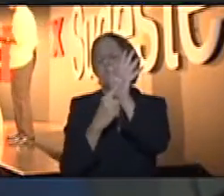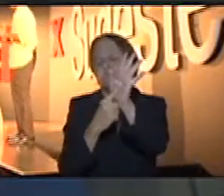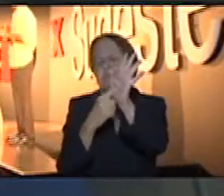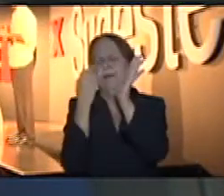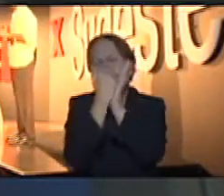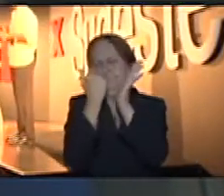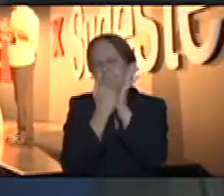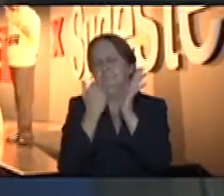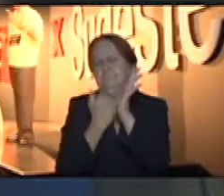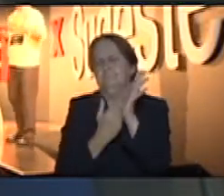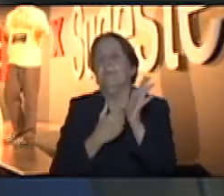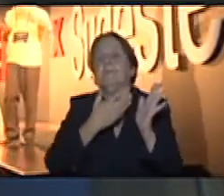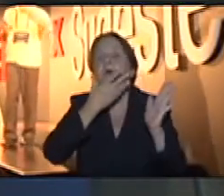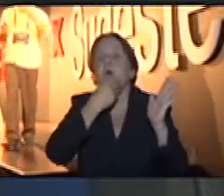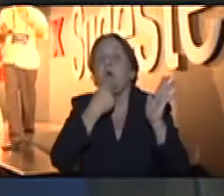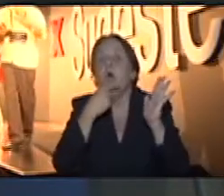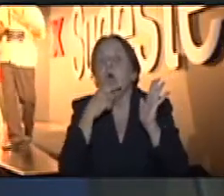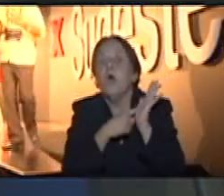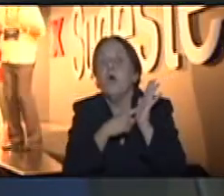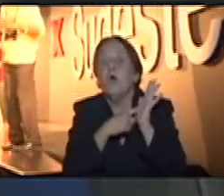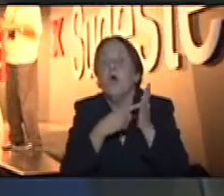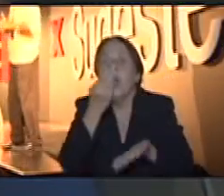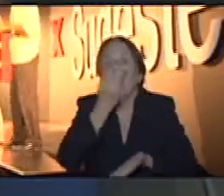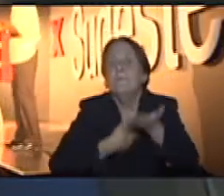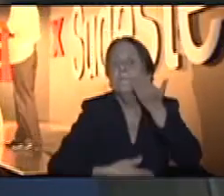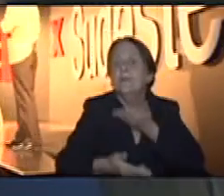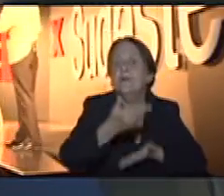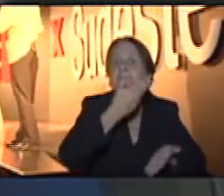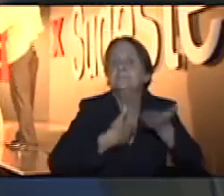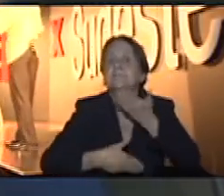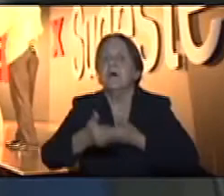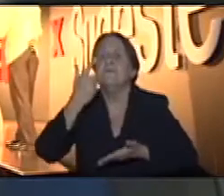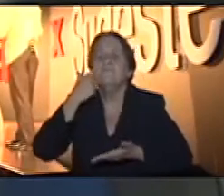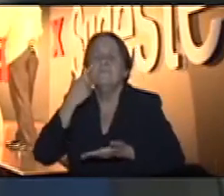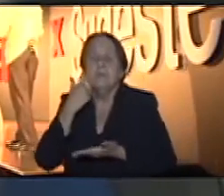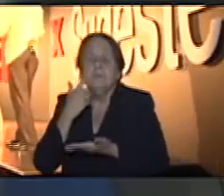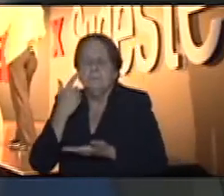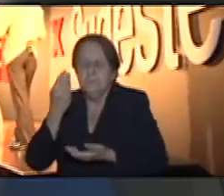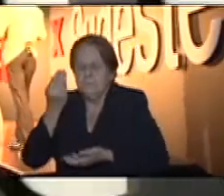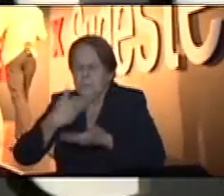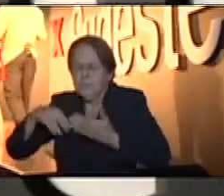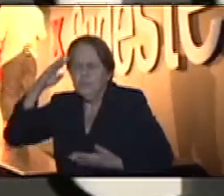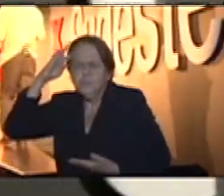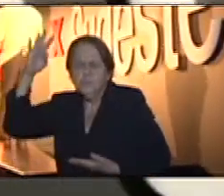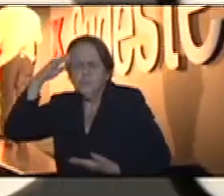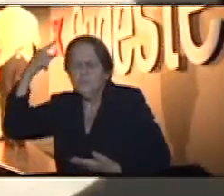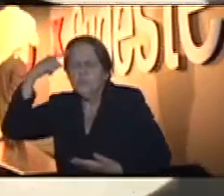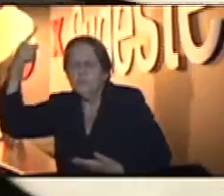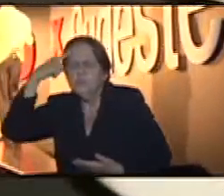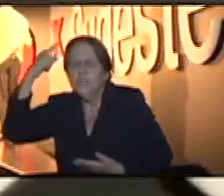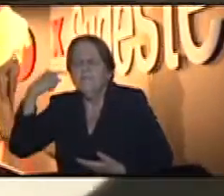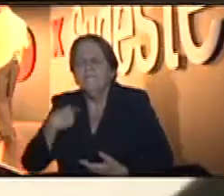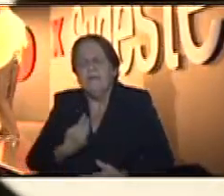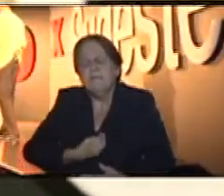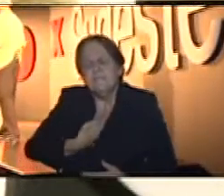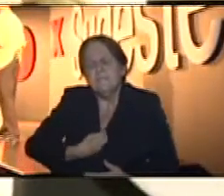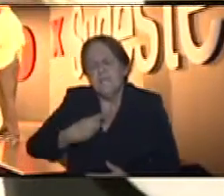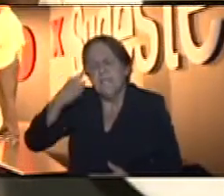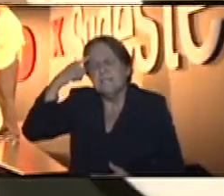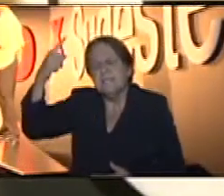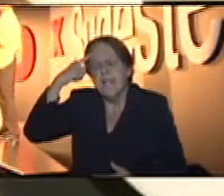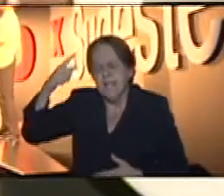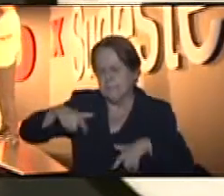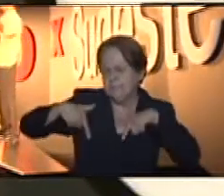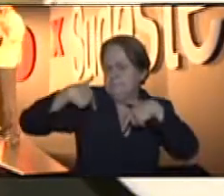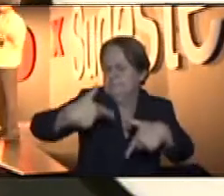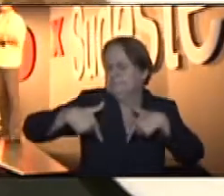esses homens através da cooperação do compartilhar sonhos do vivenciar sonhos e as suas ações